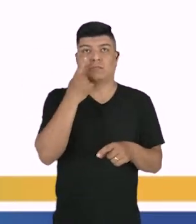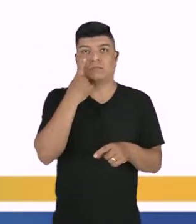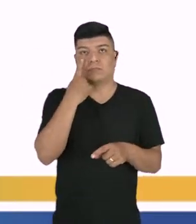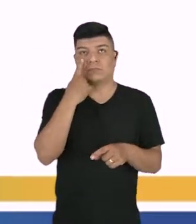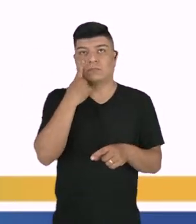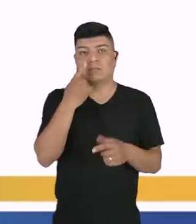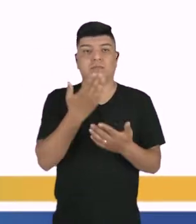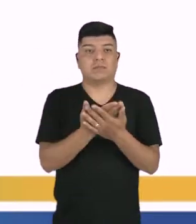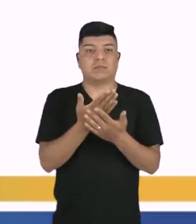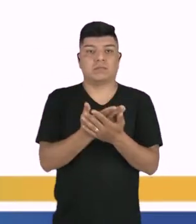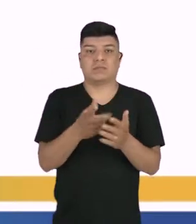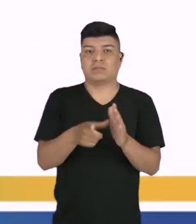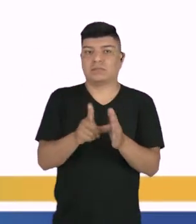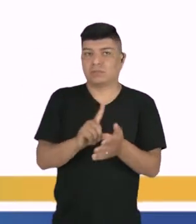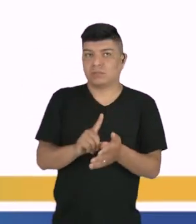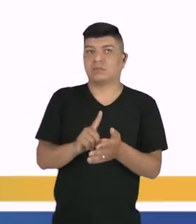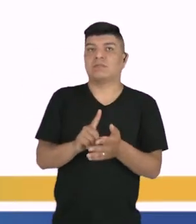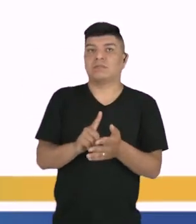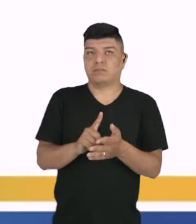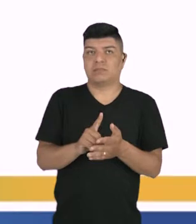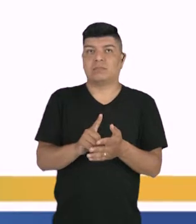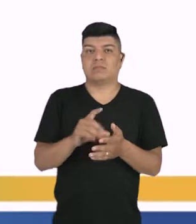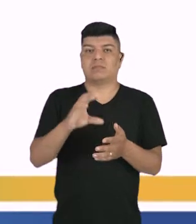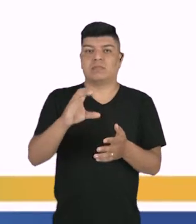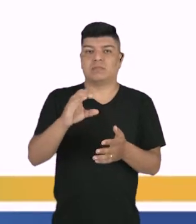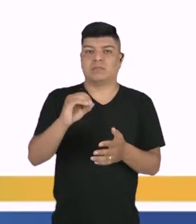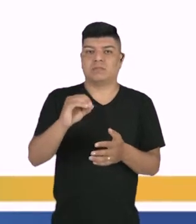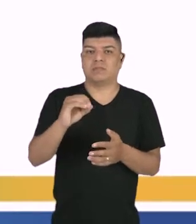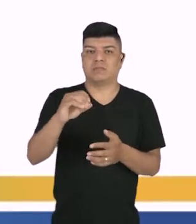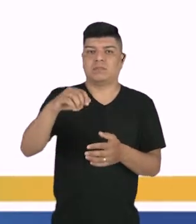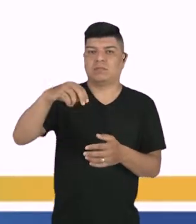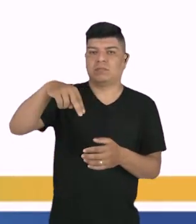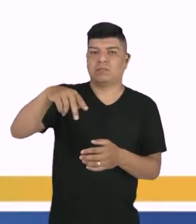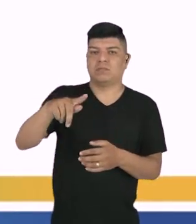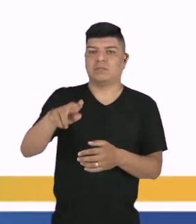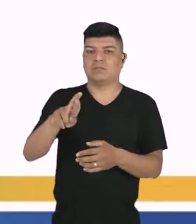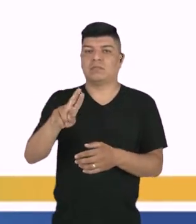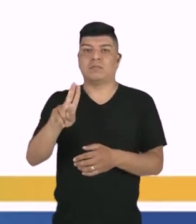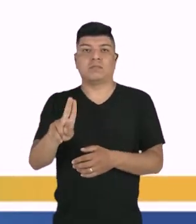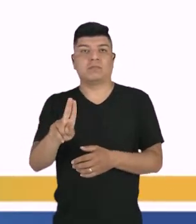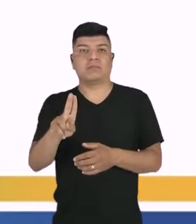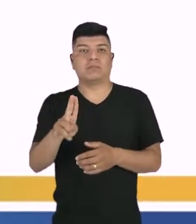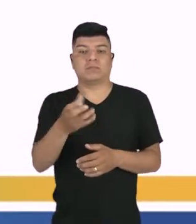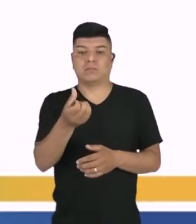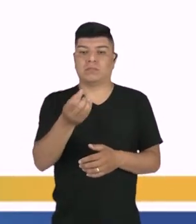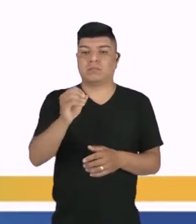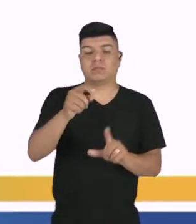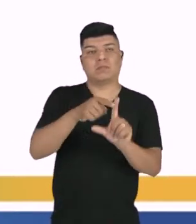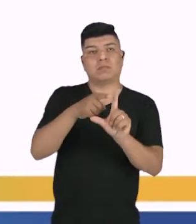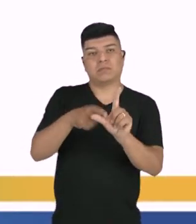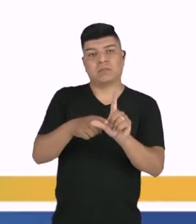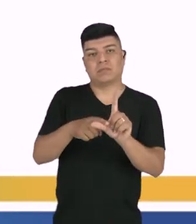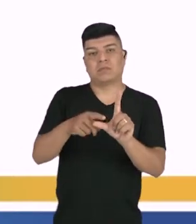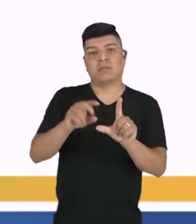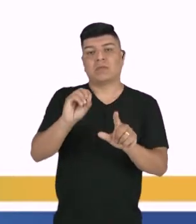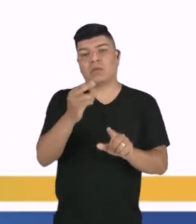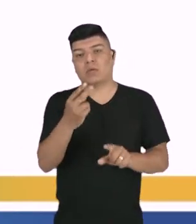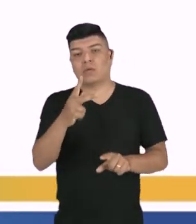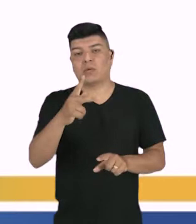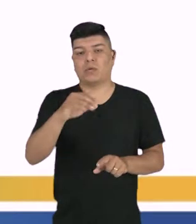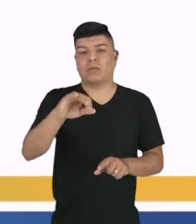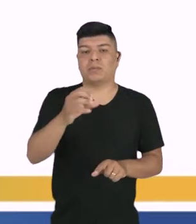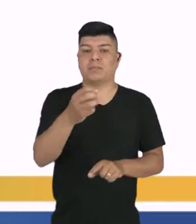aulas anteriores quais são os arcos côngruos a 60 graus, por exemplo, ou π sobre 3.